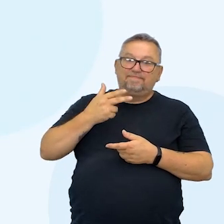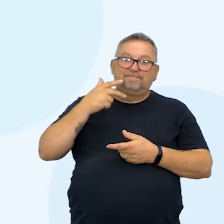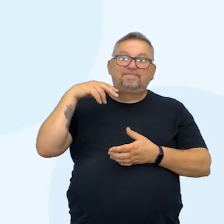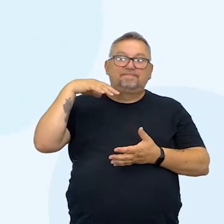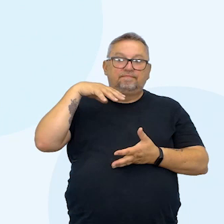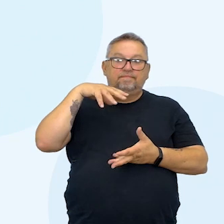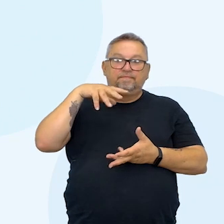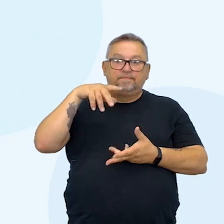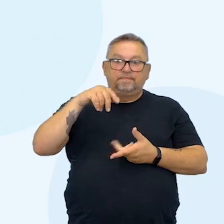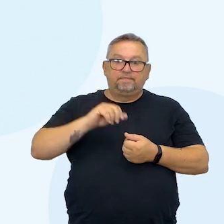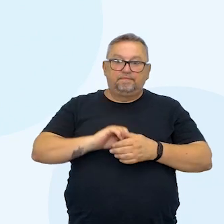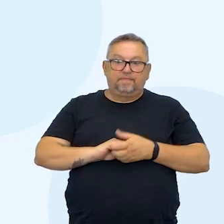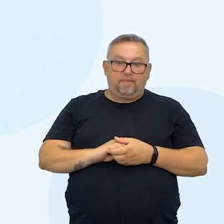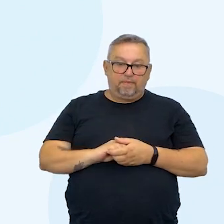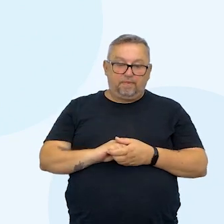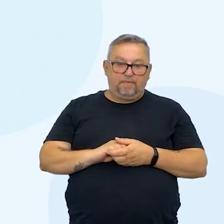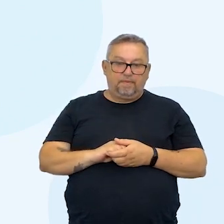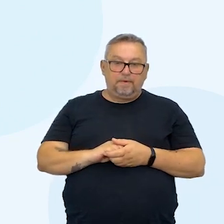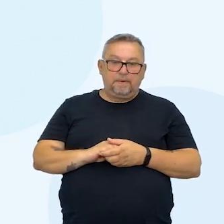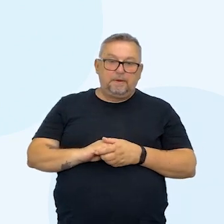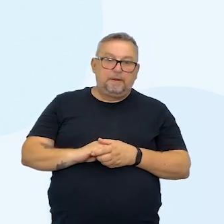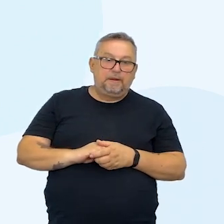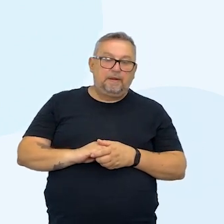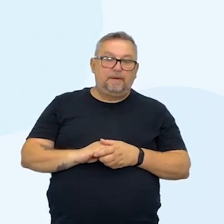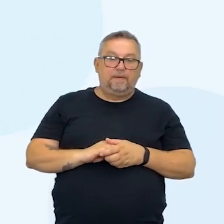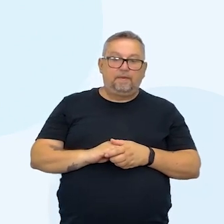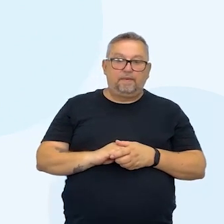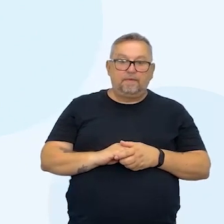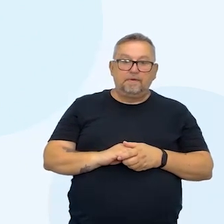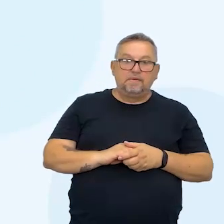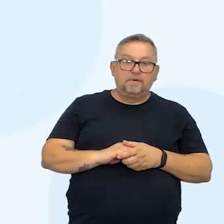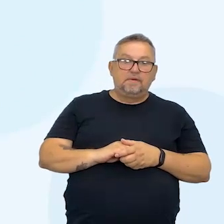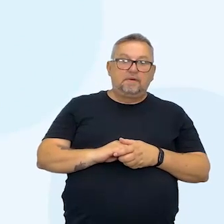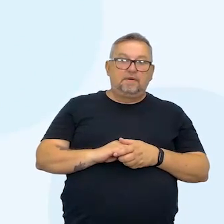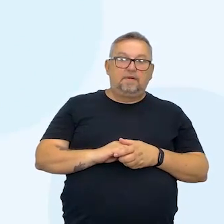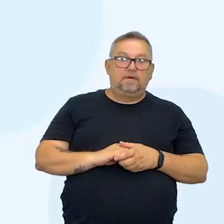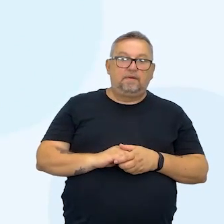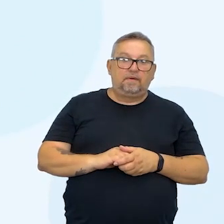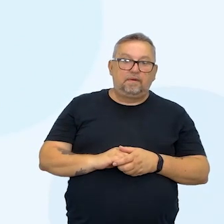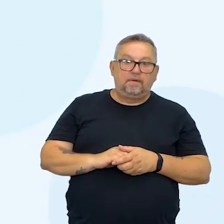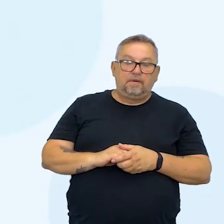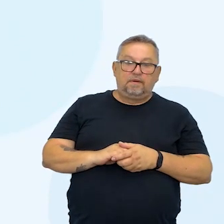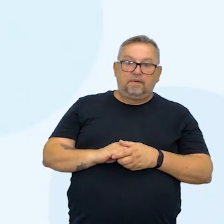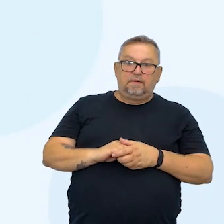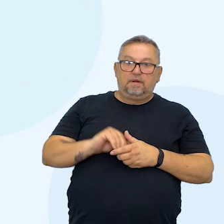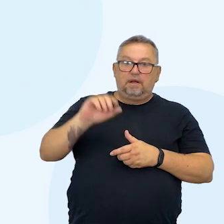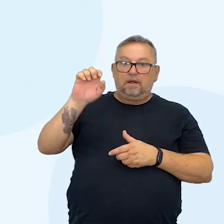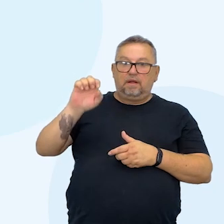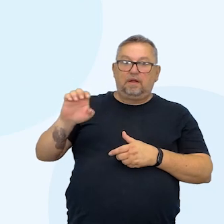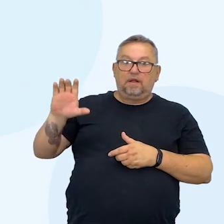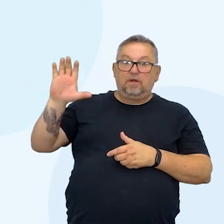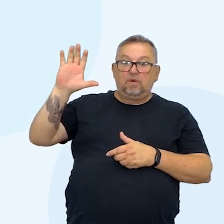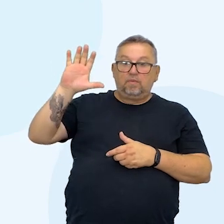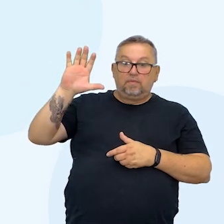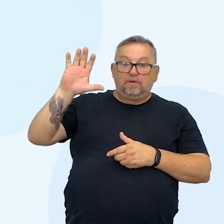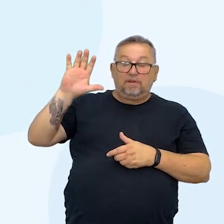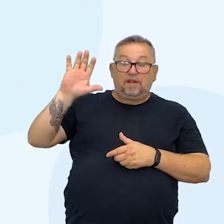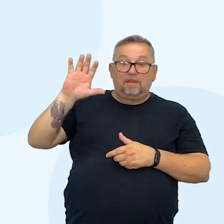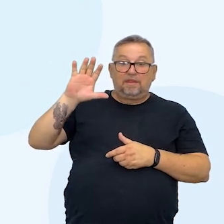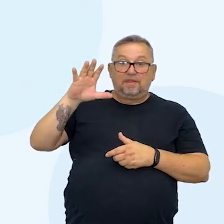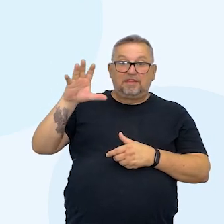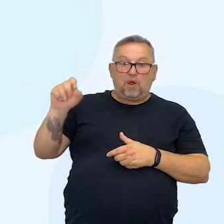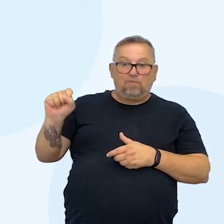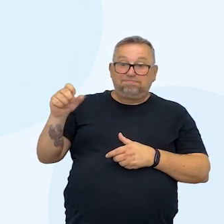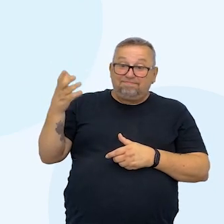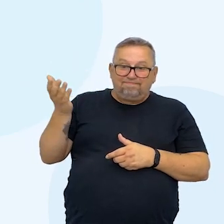Mundo, né? É bastante coisa. Eu vou passar mais um slide, vou ler e comentar também. Europeização.